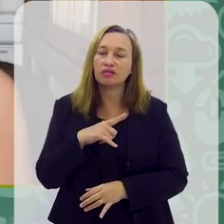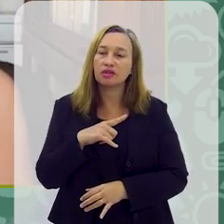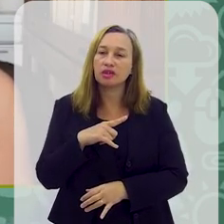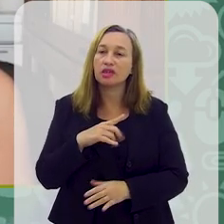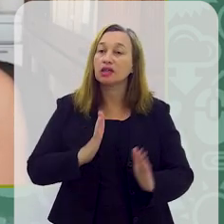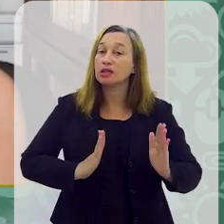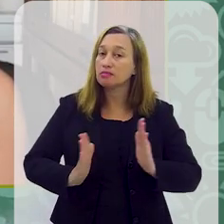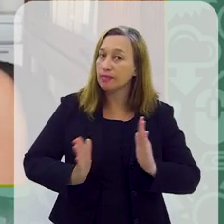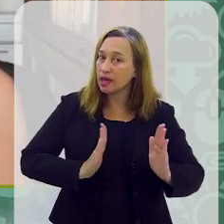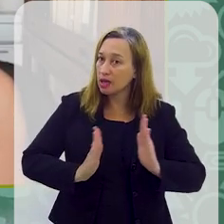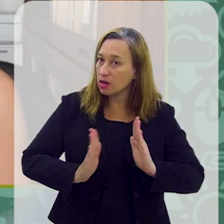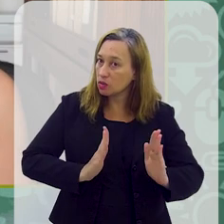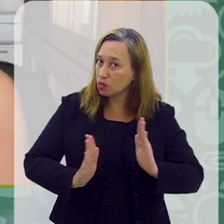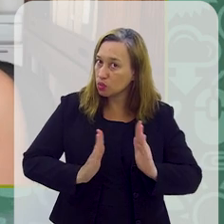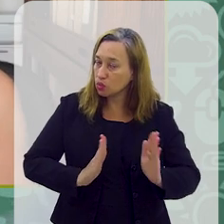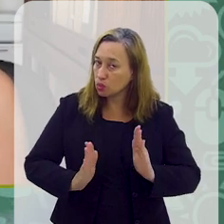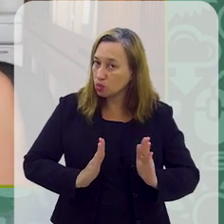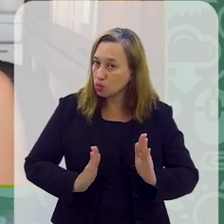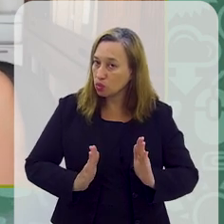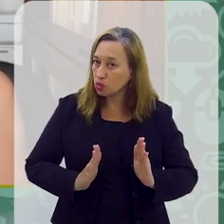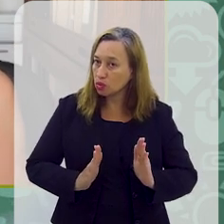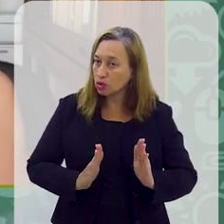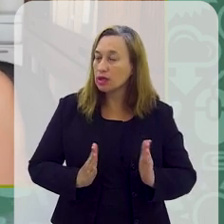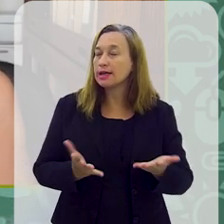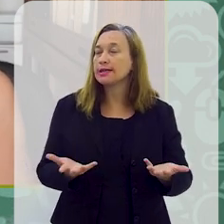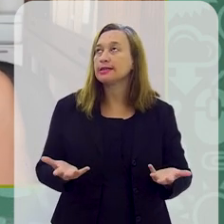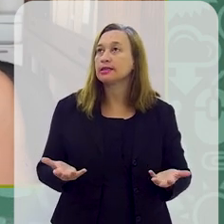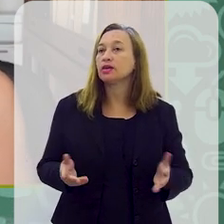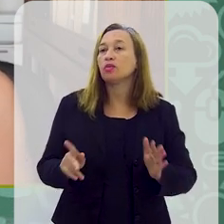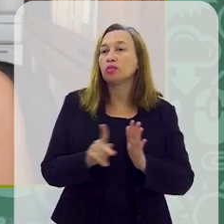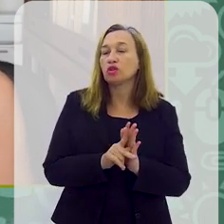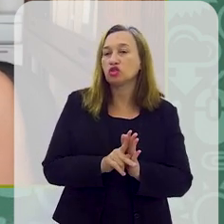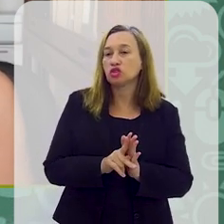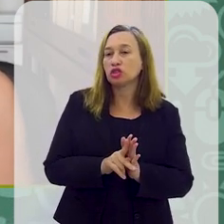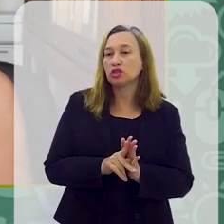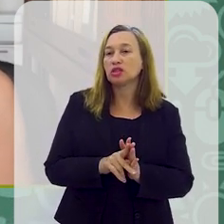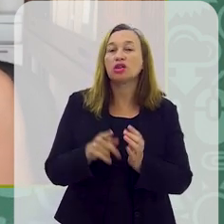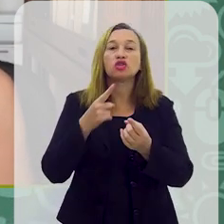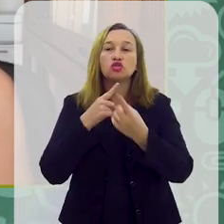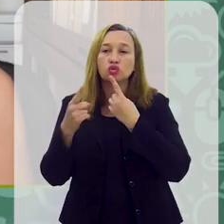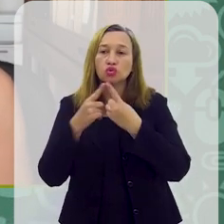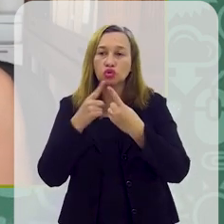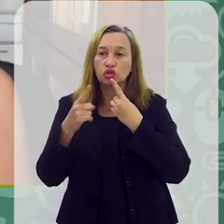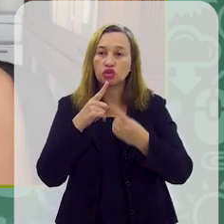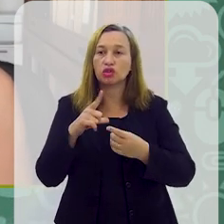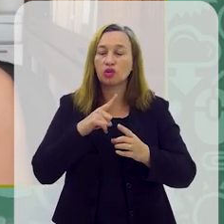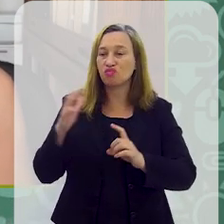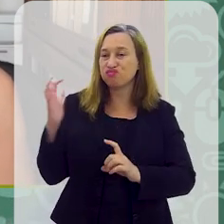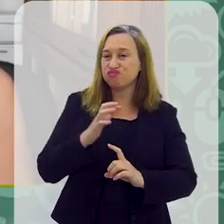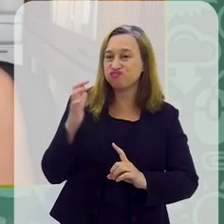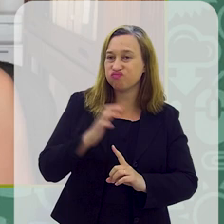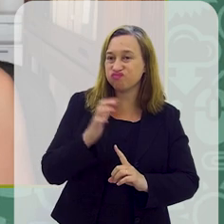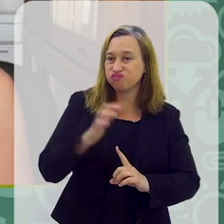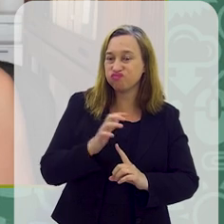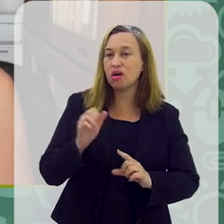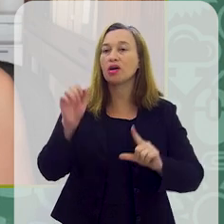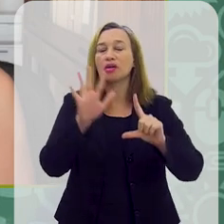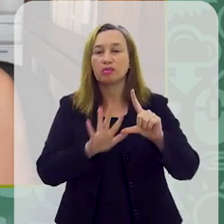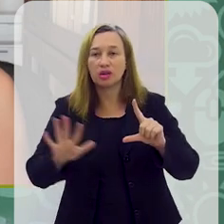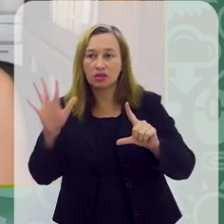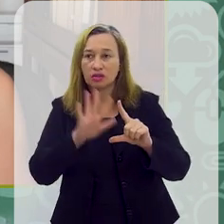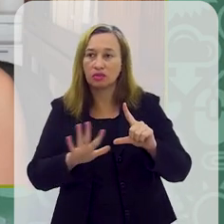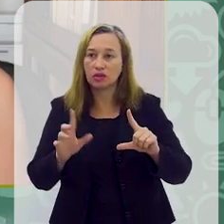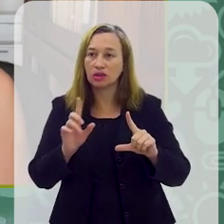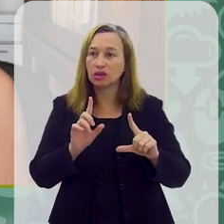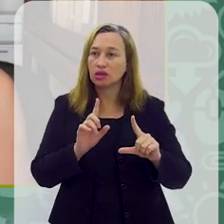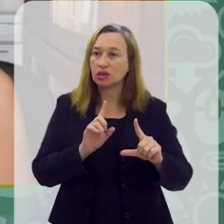houve, durante esse período que o projeto estava sendo debatido, houve uma pressão muito grande